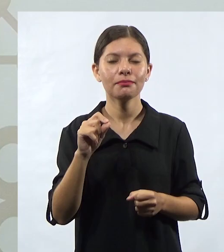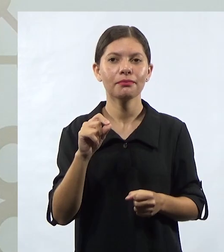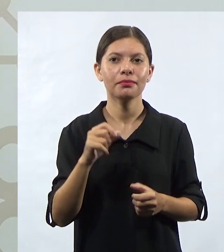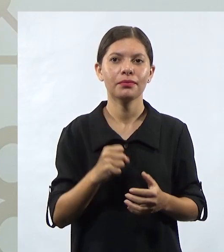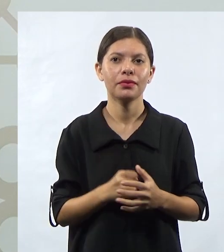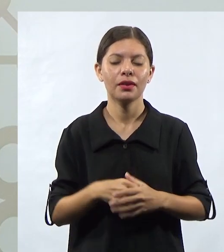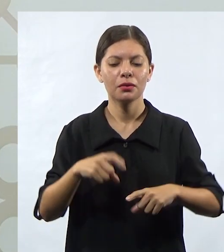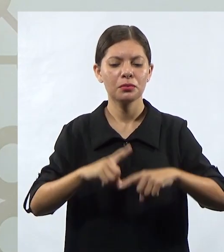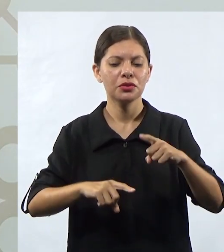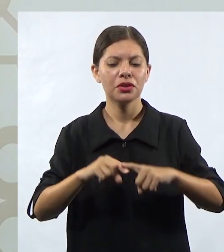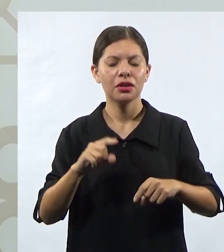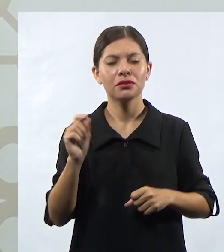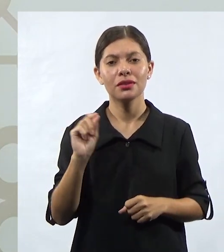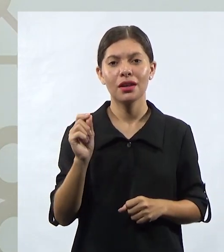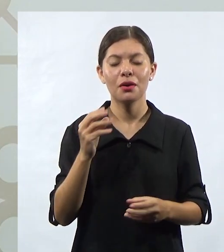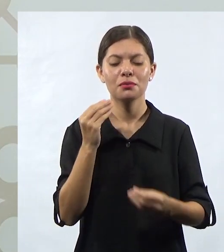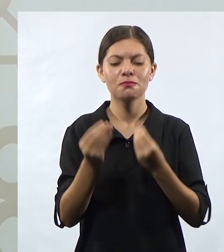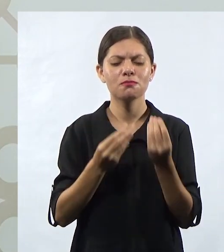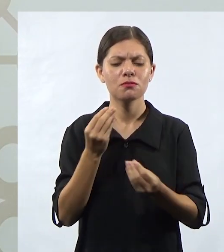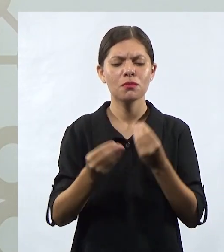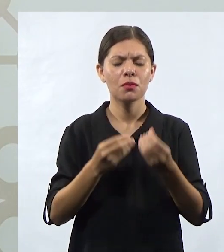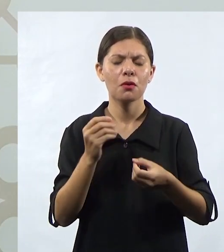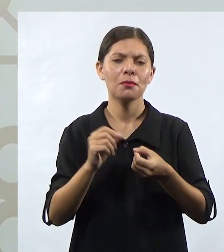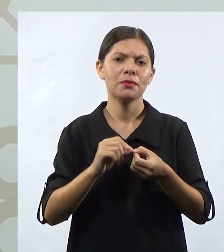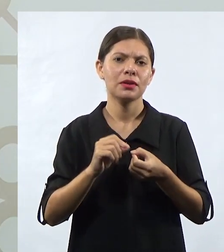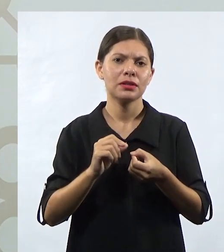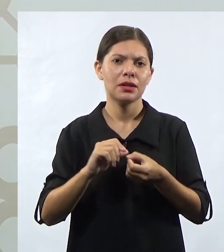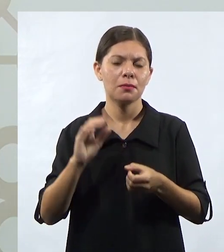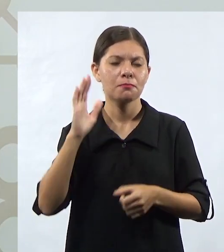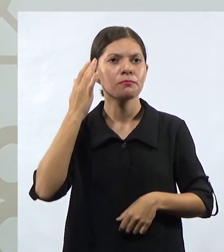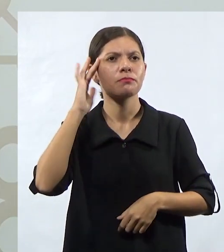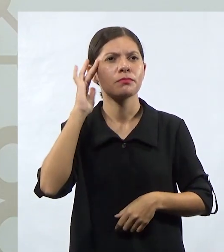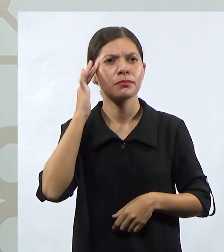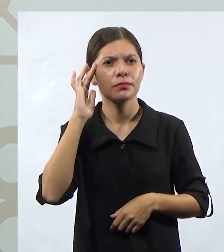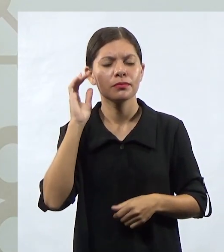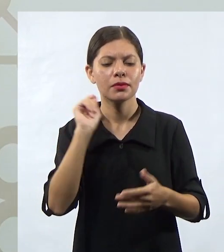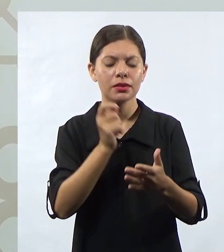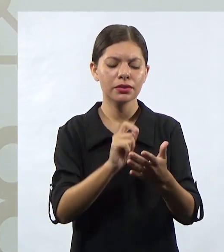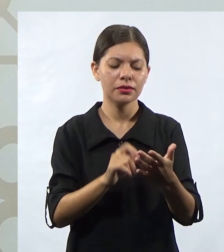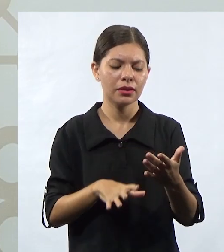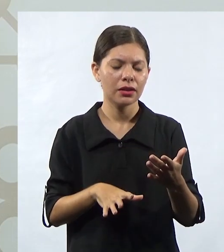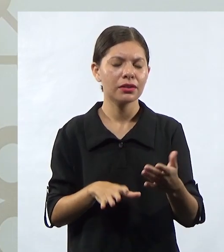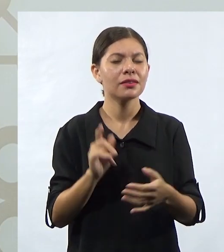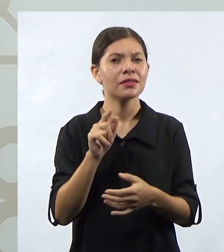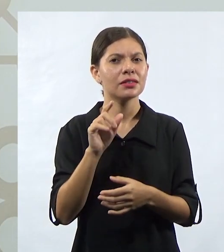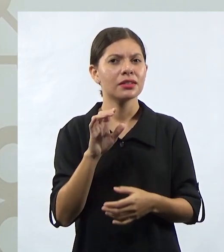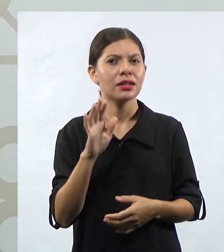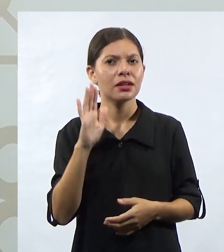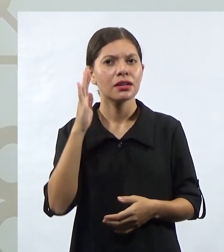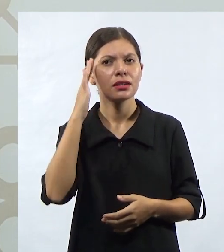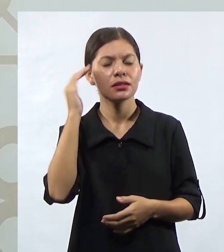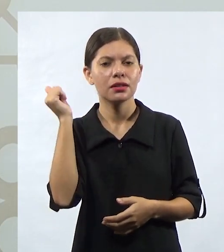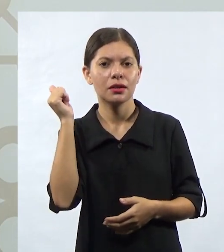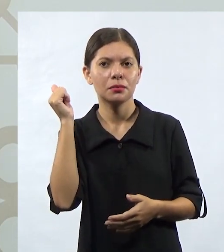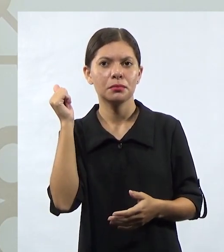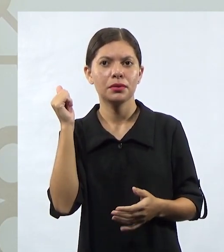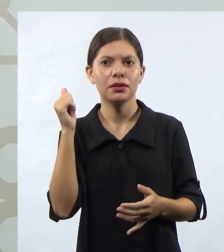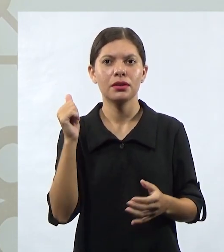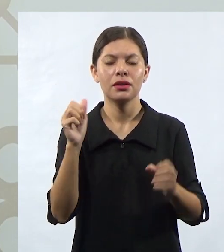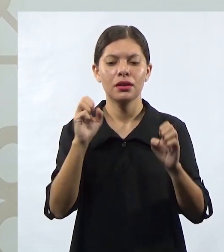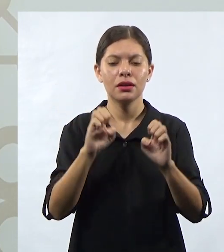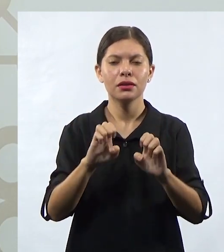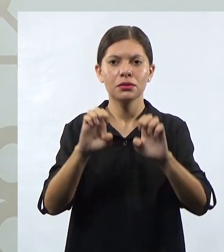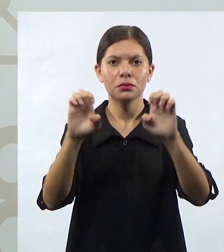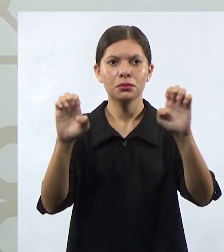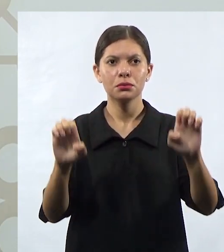a ferramenta, mas como fazer, né? Como a concepção da atividade. Se você sabe a estrutura de uma linha